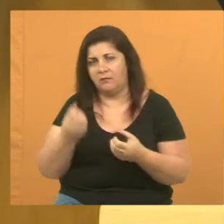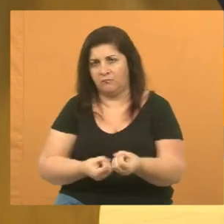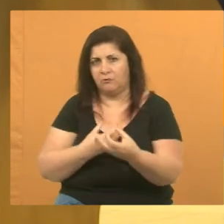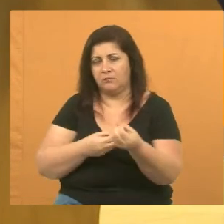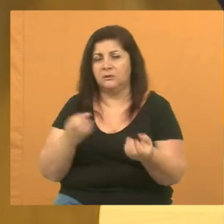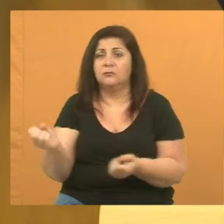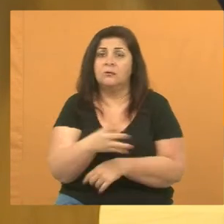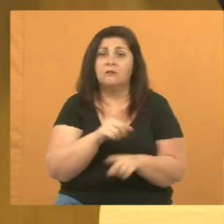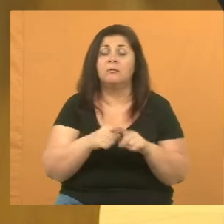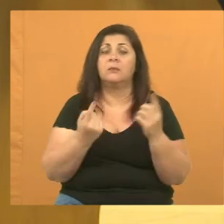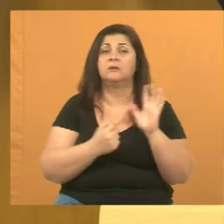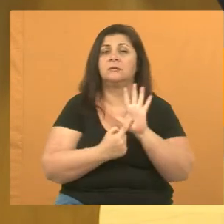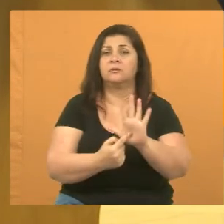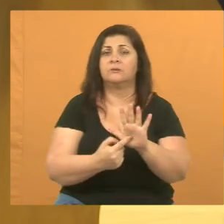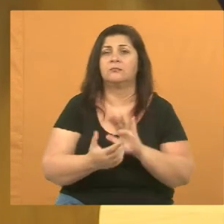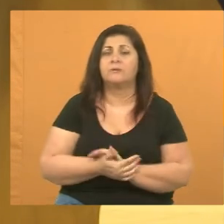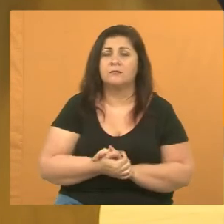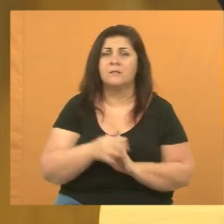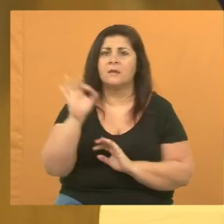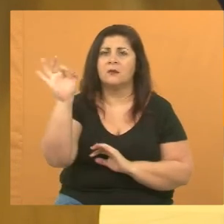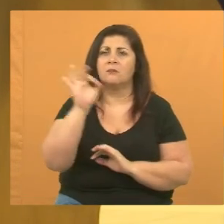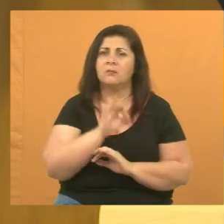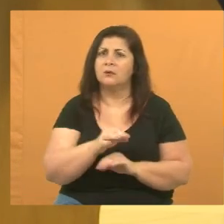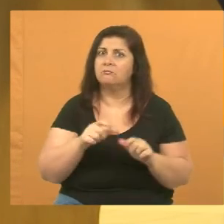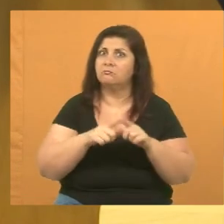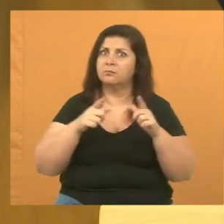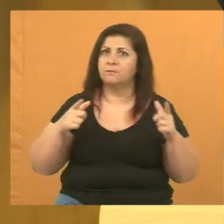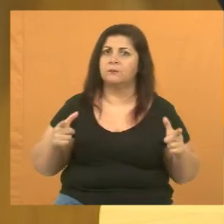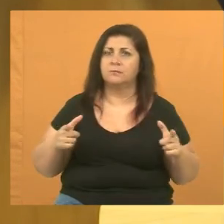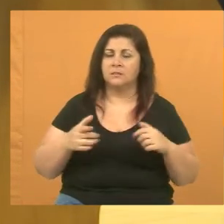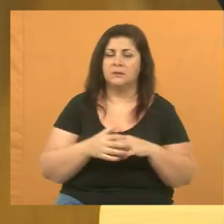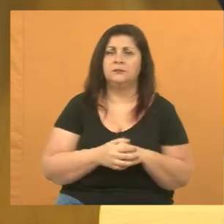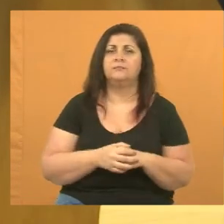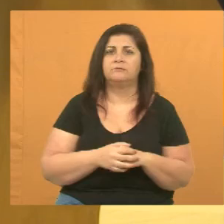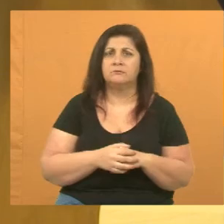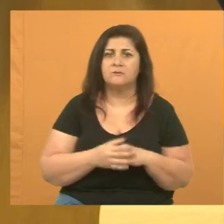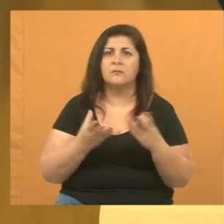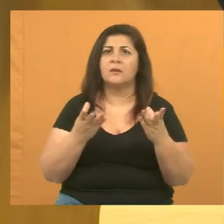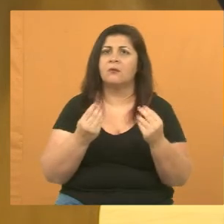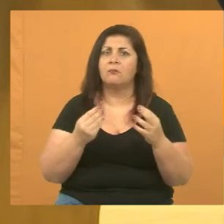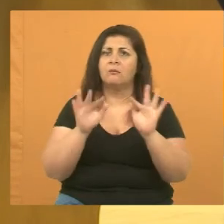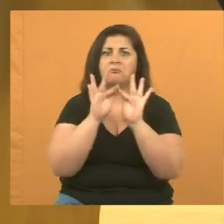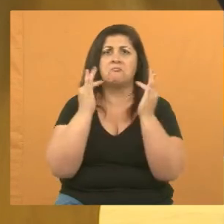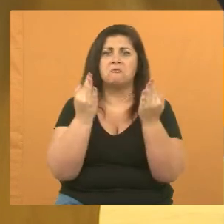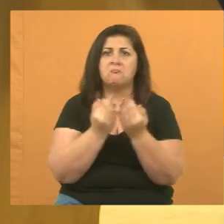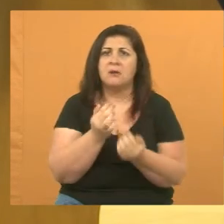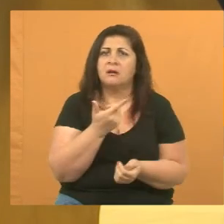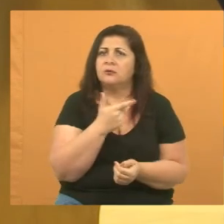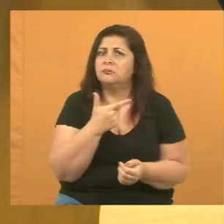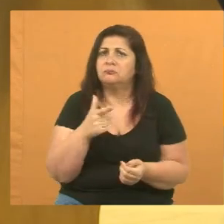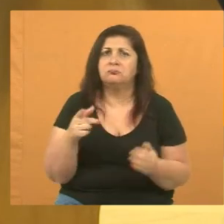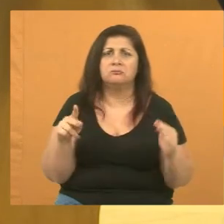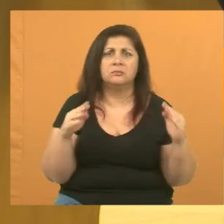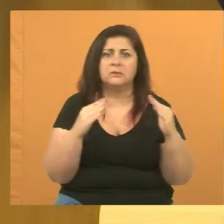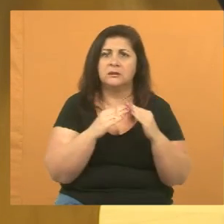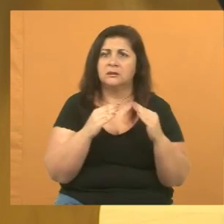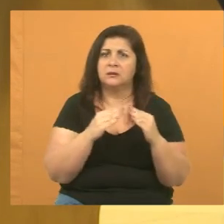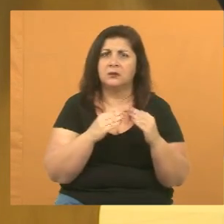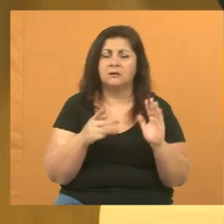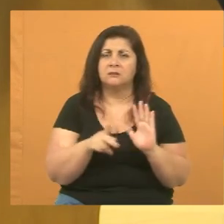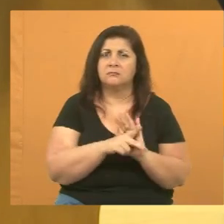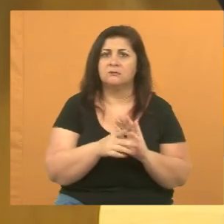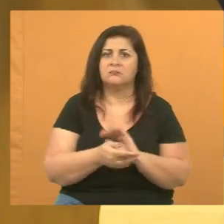mas ele indica um percentual grande ainda de famílias que não têm a casa própria. E